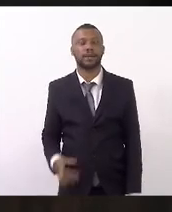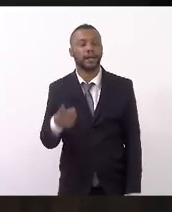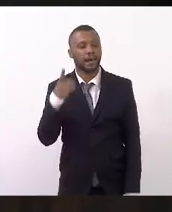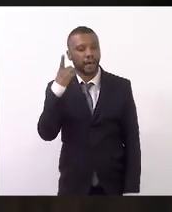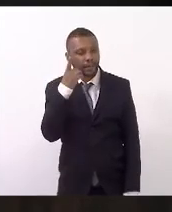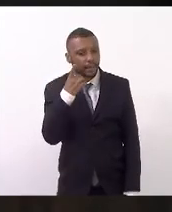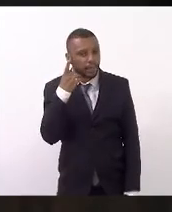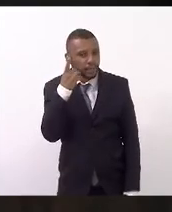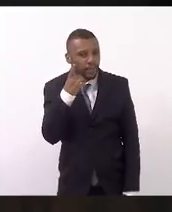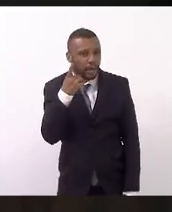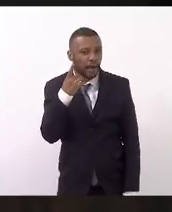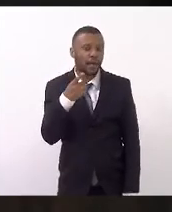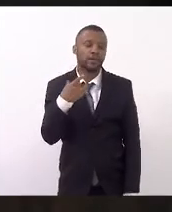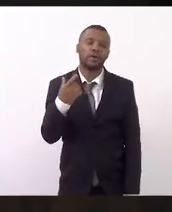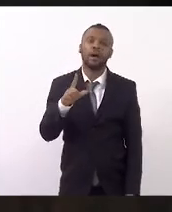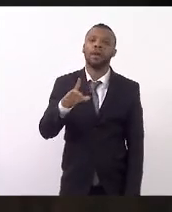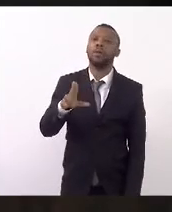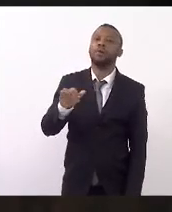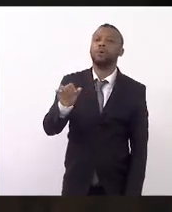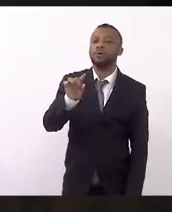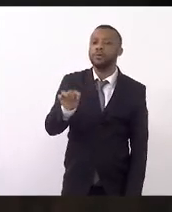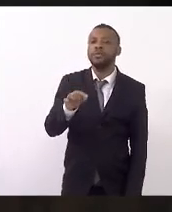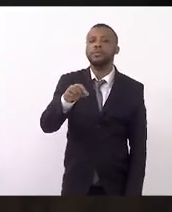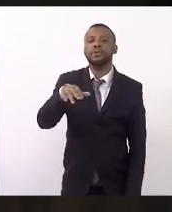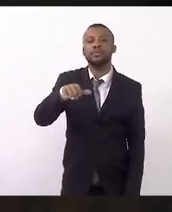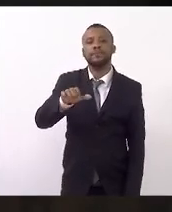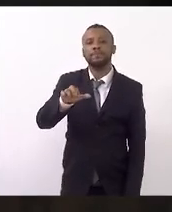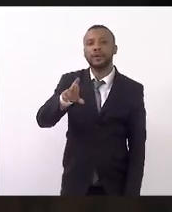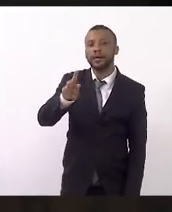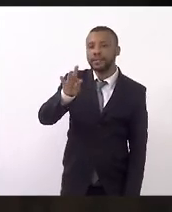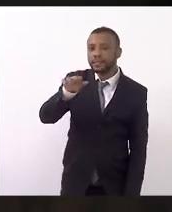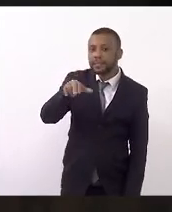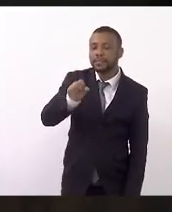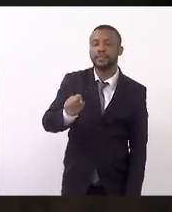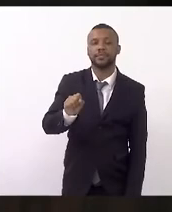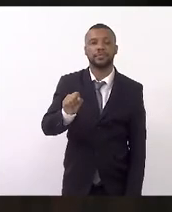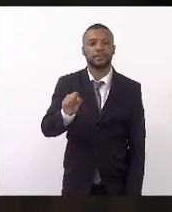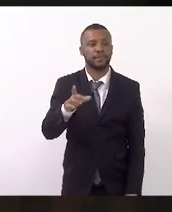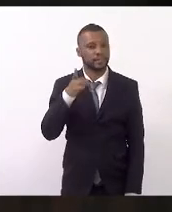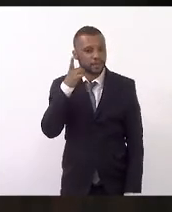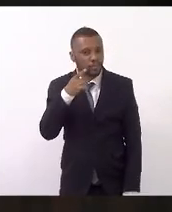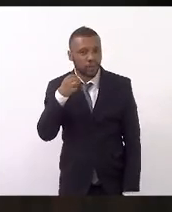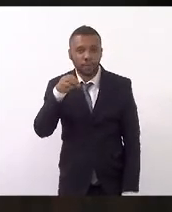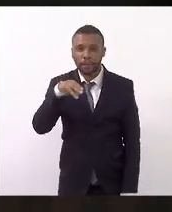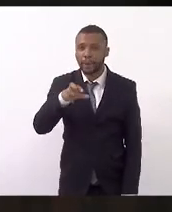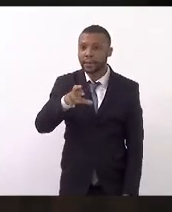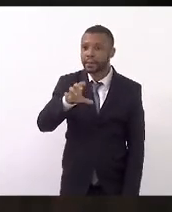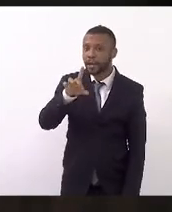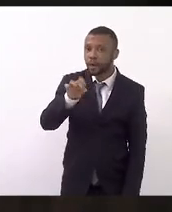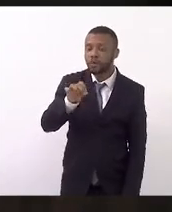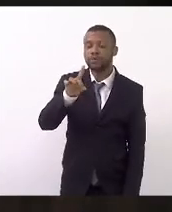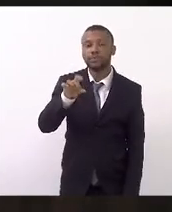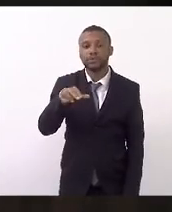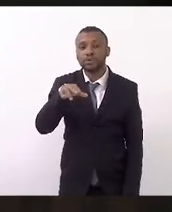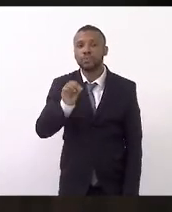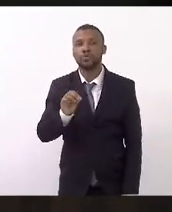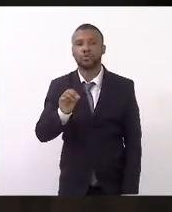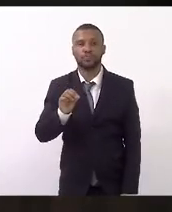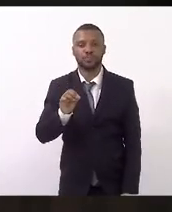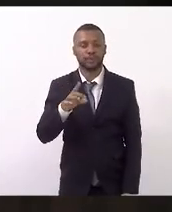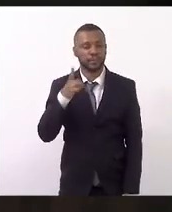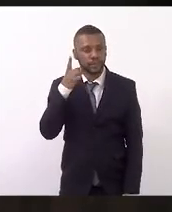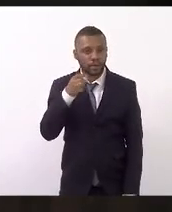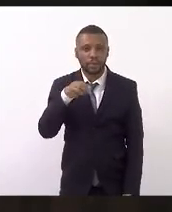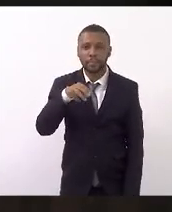deputada, deputado Luiz Martins, deputado Luiz Martins, deputado Marcelo Dino, deputado Marcelo Dino,